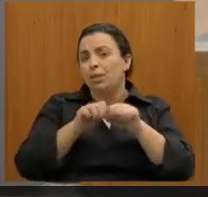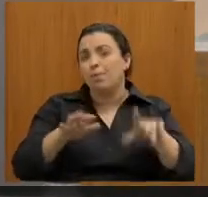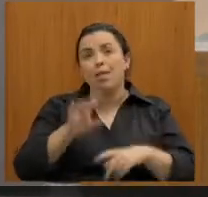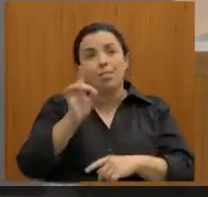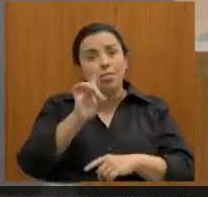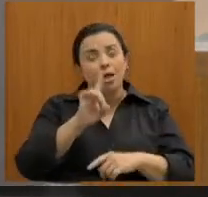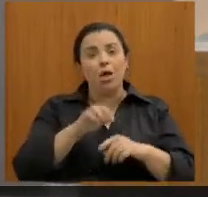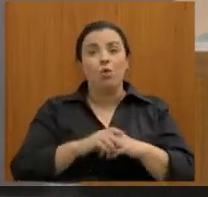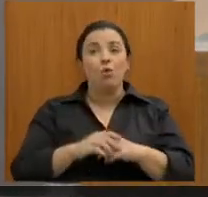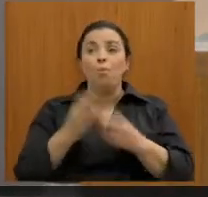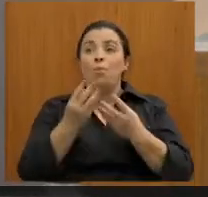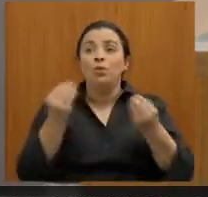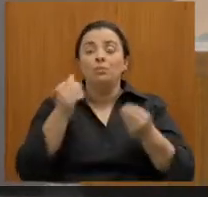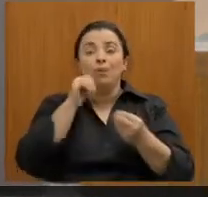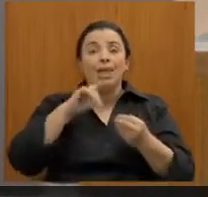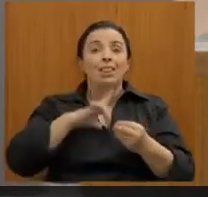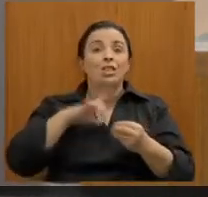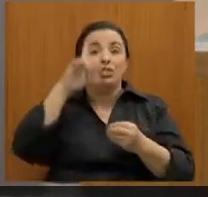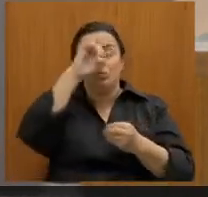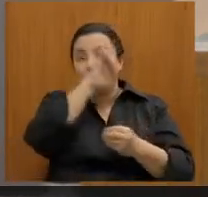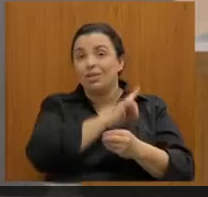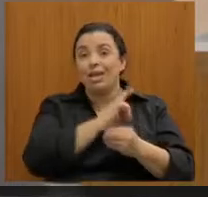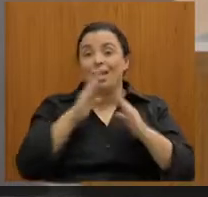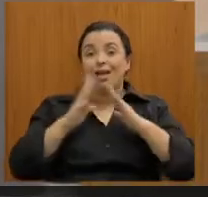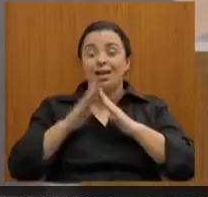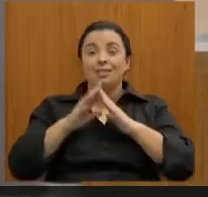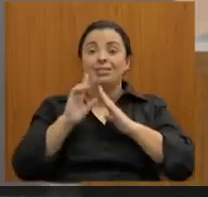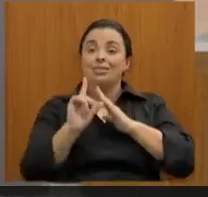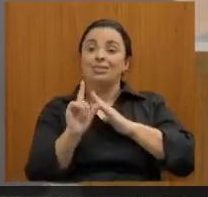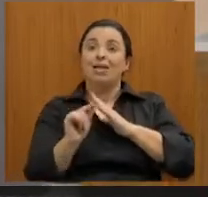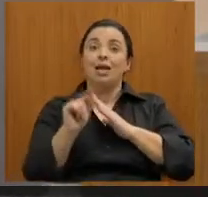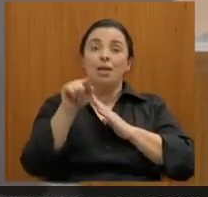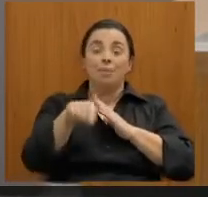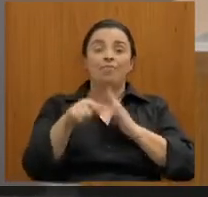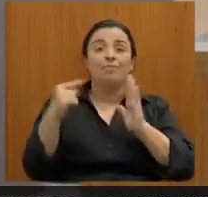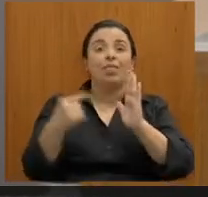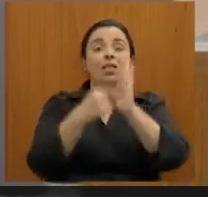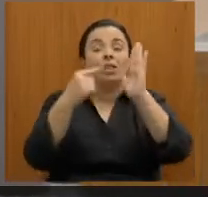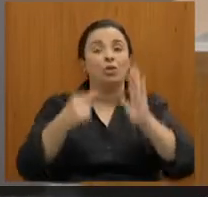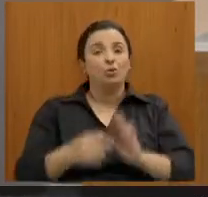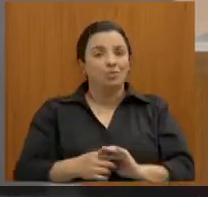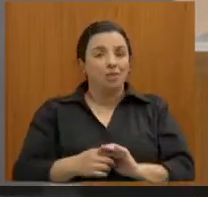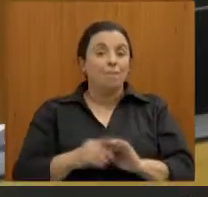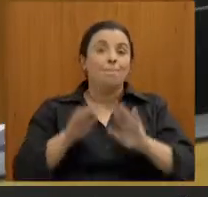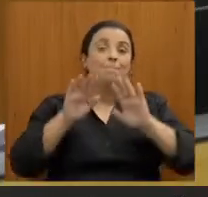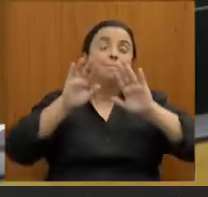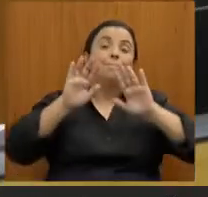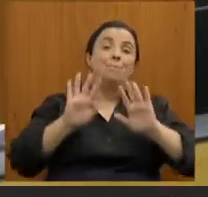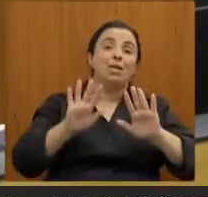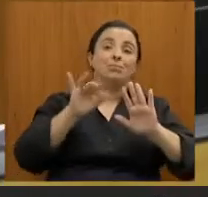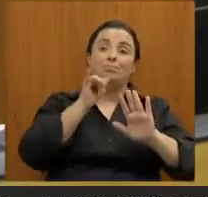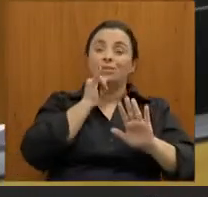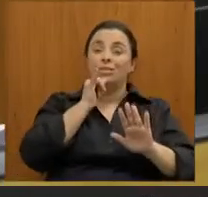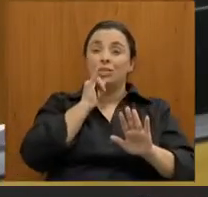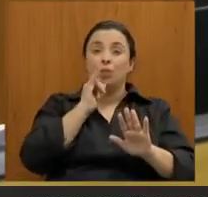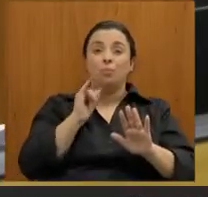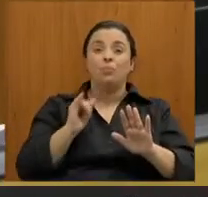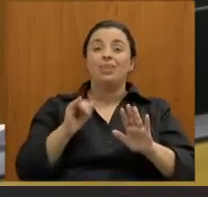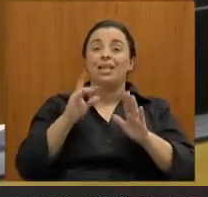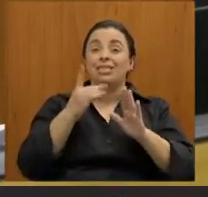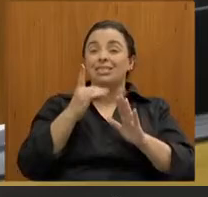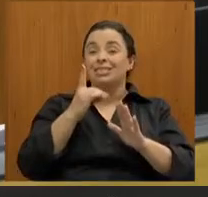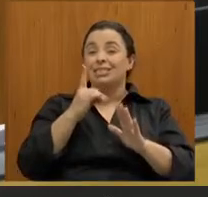dificuldade de sair dos seus lábios para promover a denúncia só que nem todas as delegacias estão